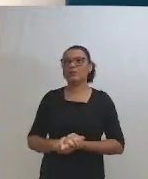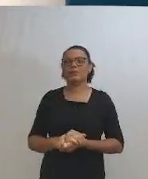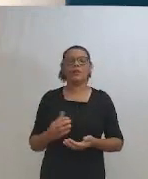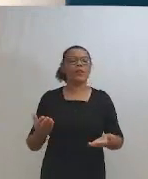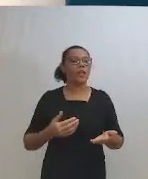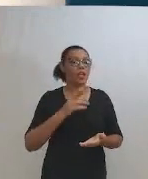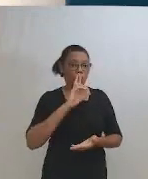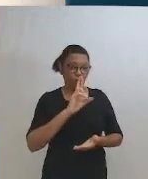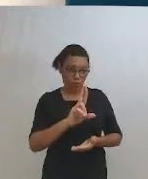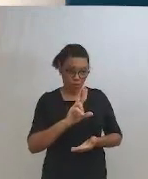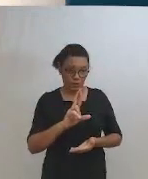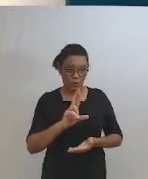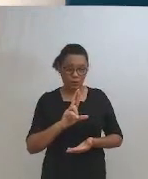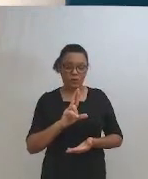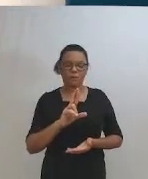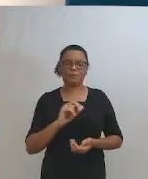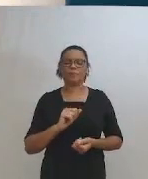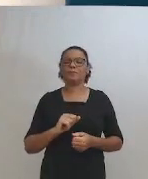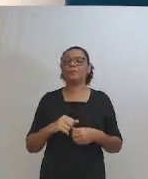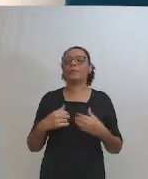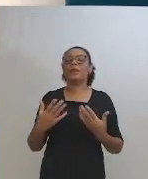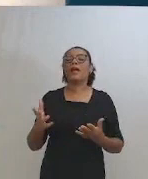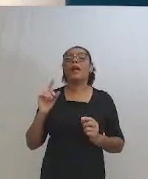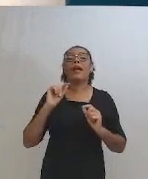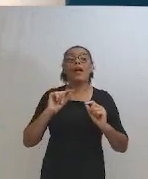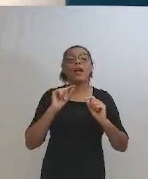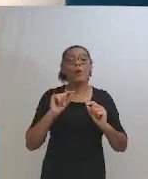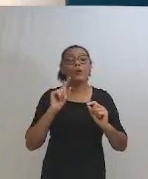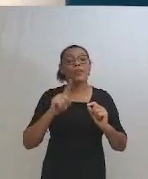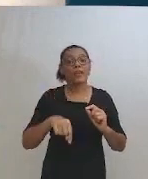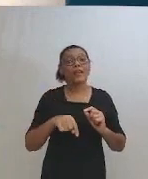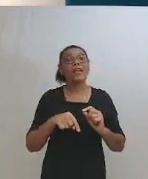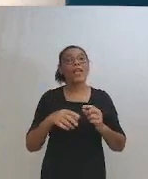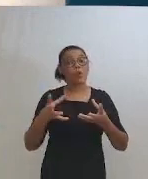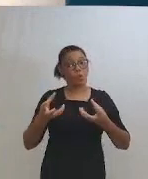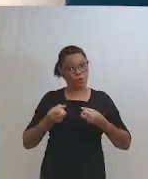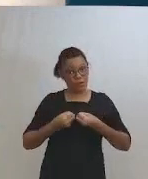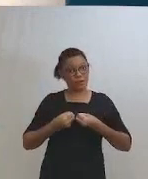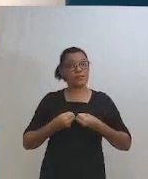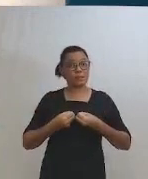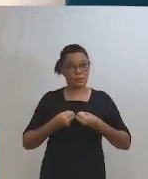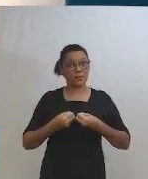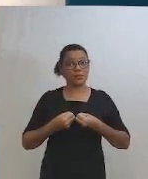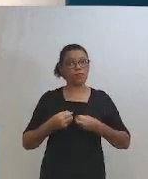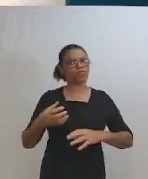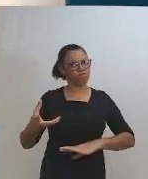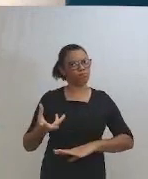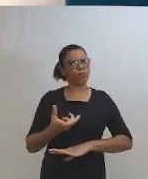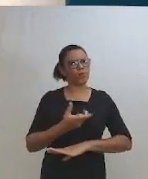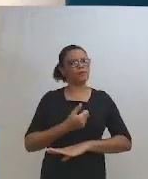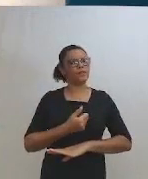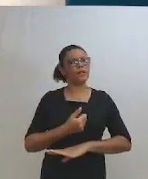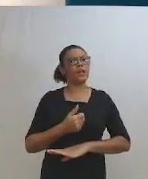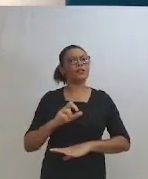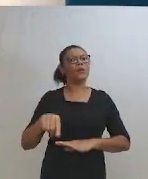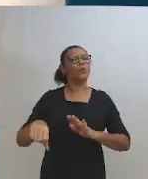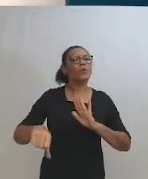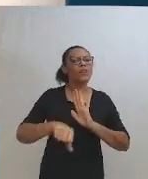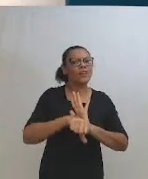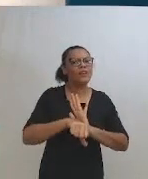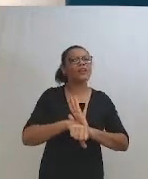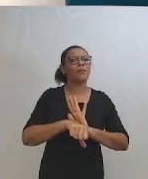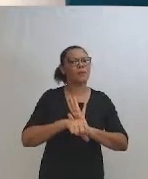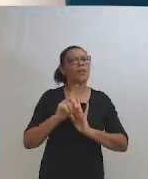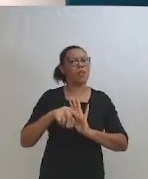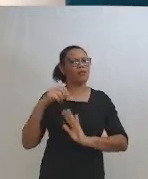advogado, que aqui se trata de uma receptação qualificada, um crime bastante grave, e